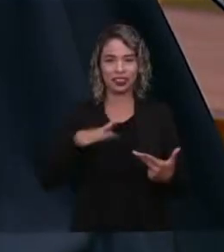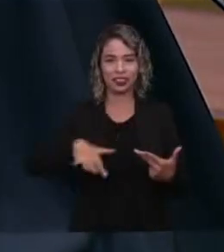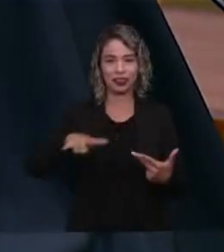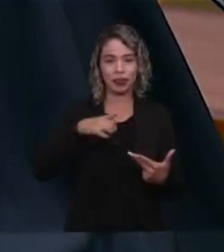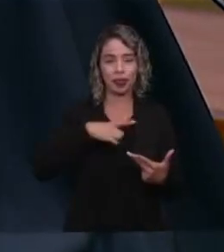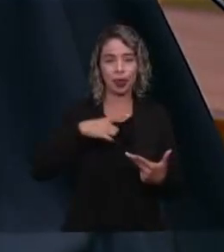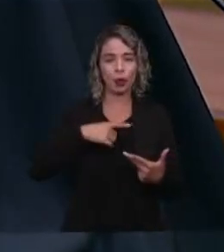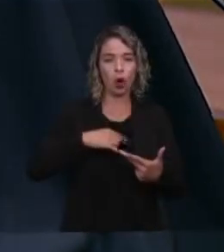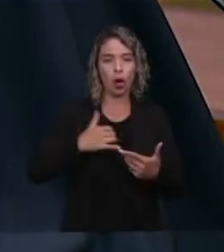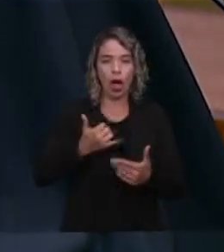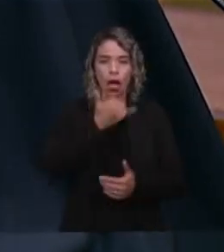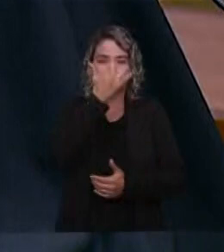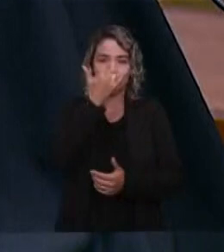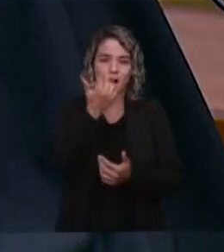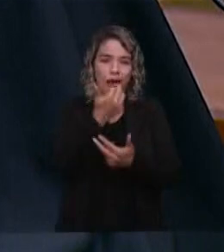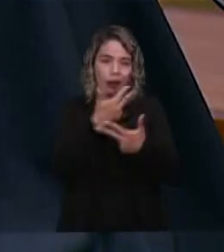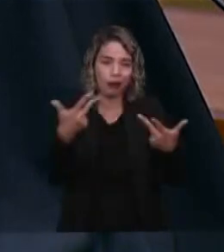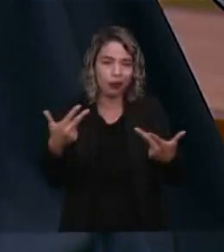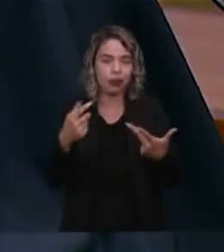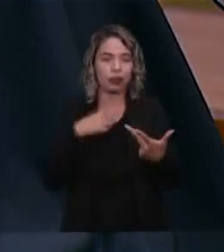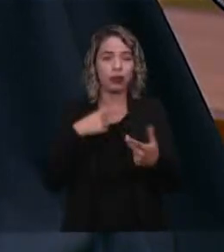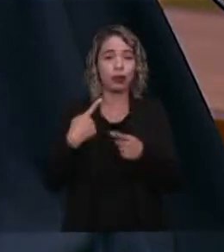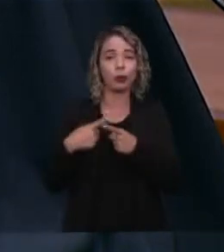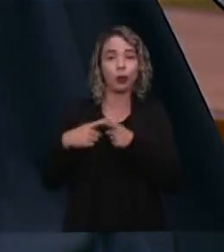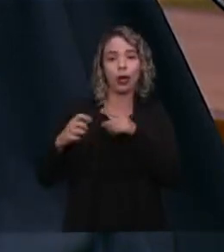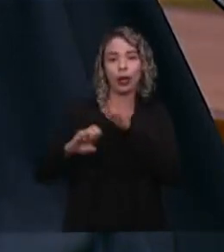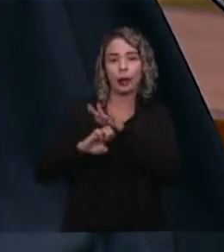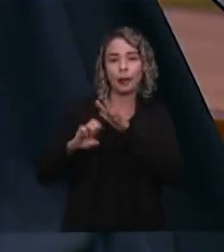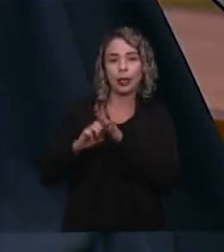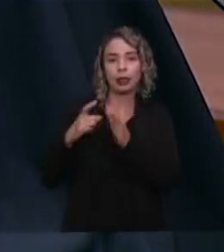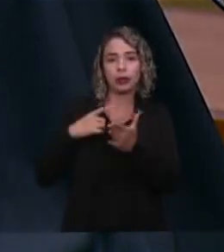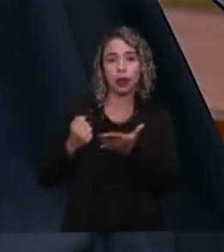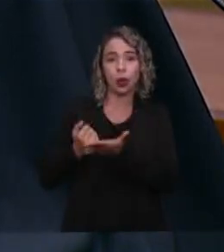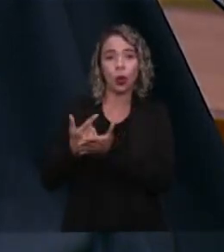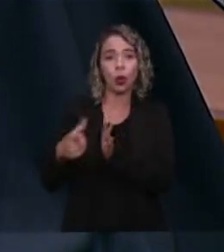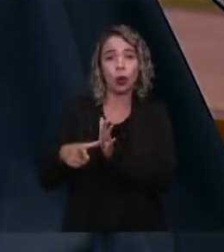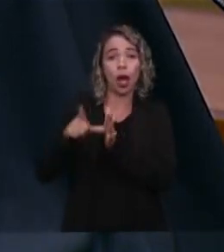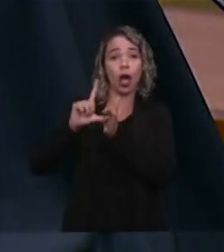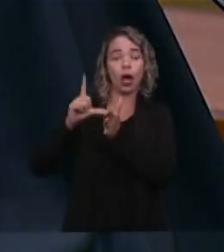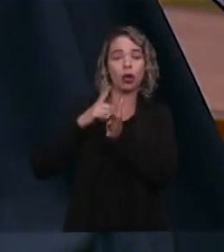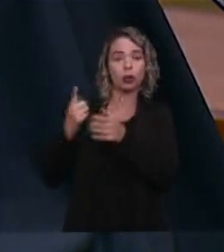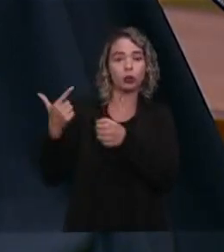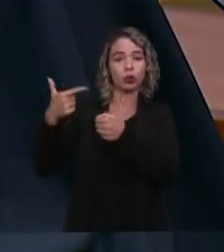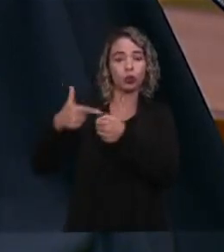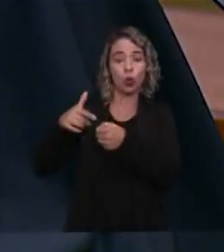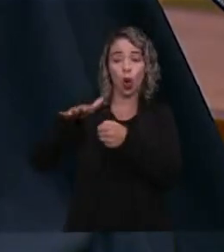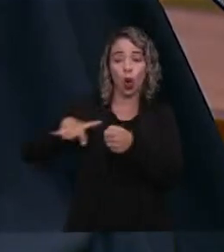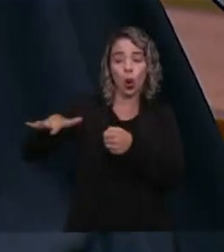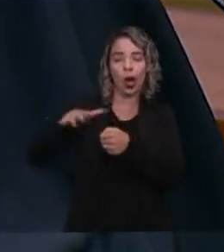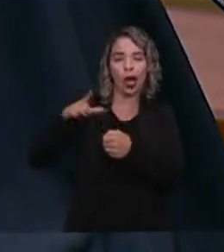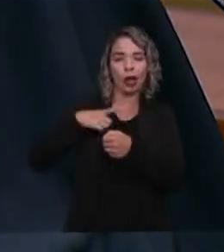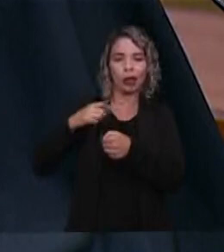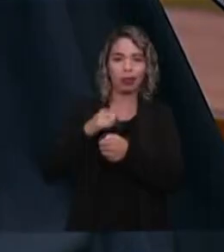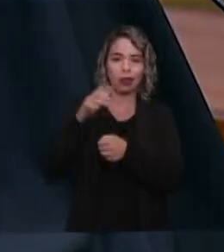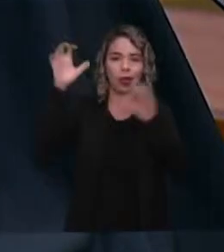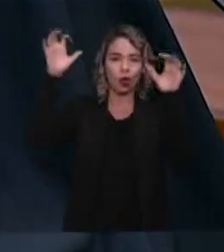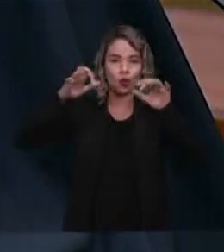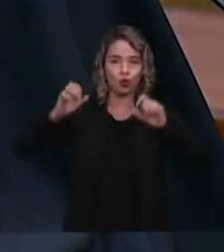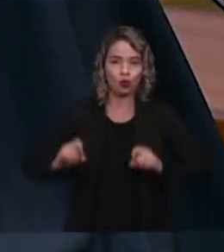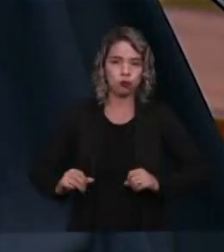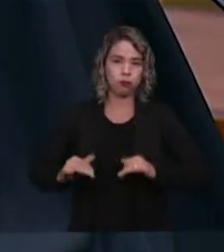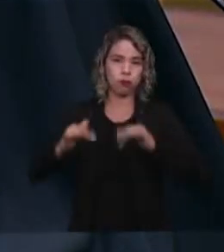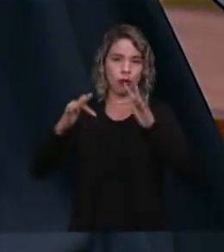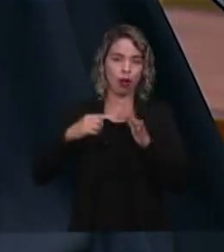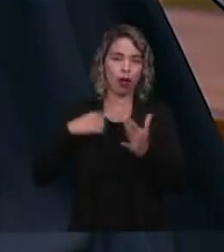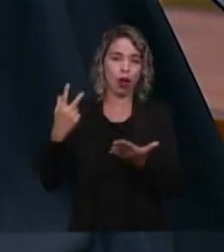pela catástrofe natural, no sentido de que a empresa realizasse compra antecipada de etanol nas unidades atingidas pelas enchentes, de modo a